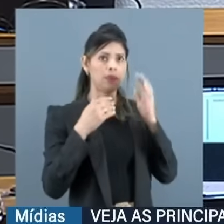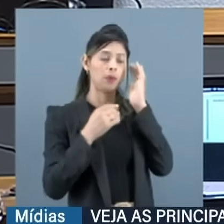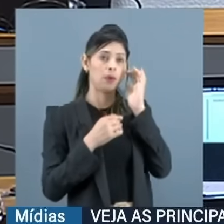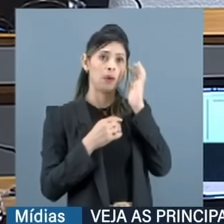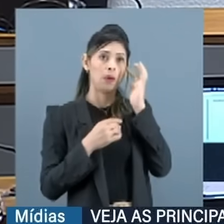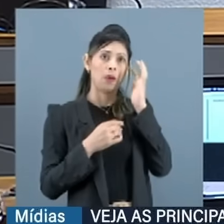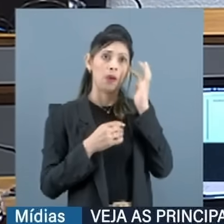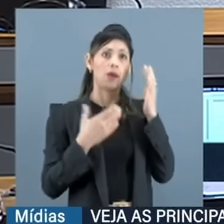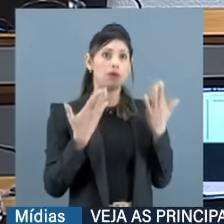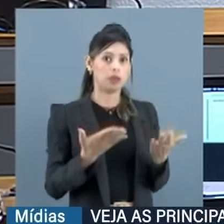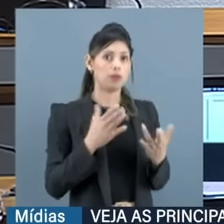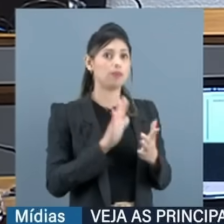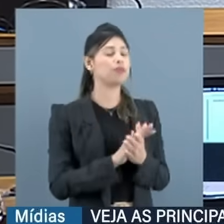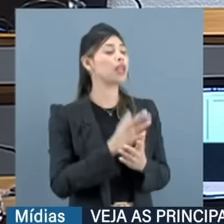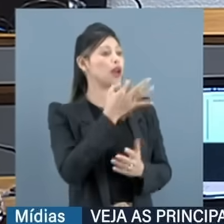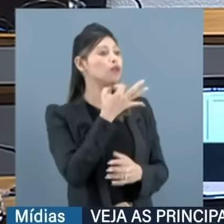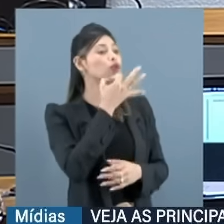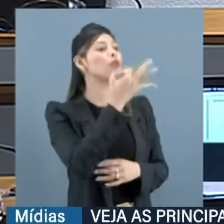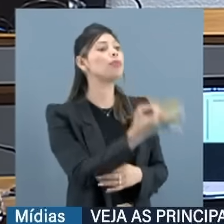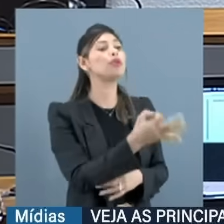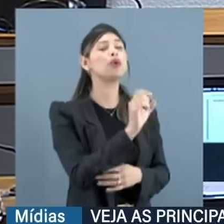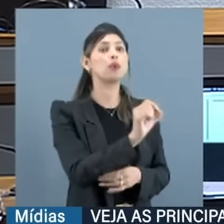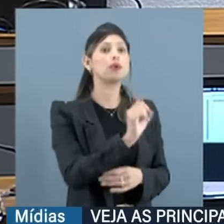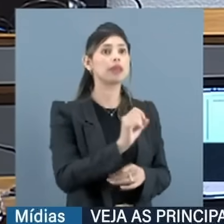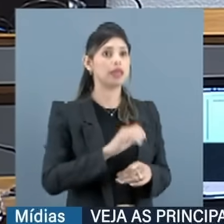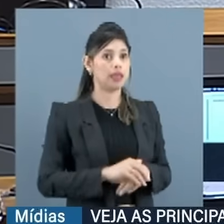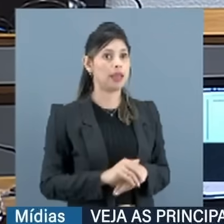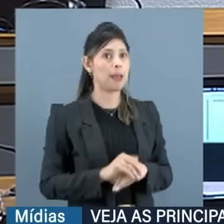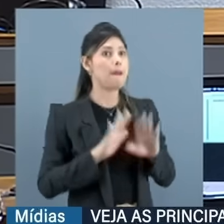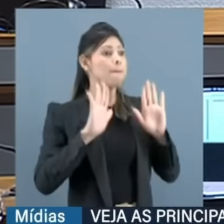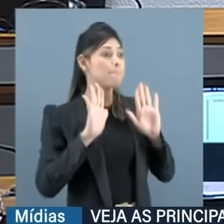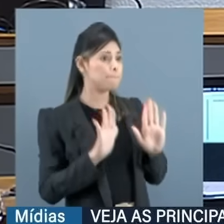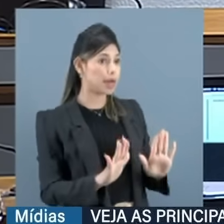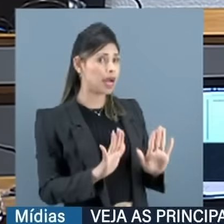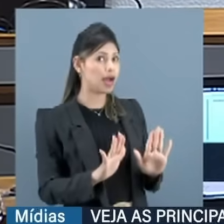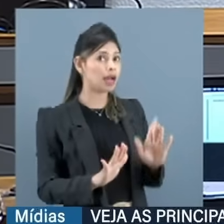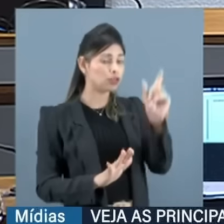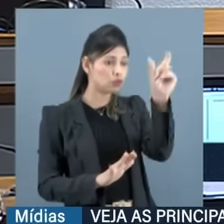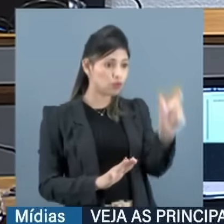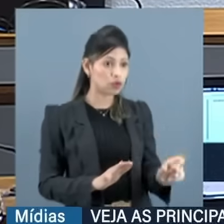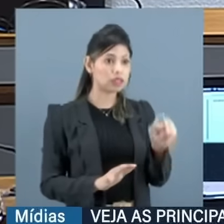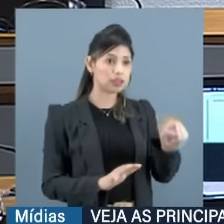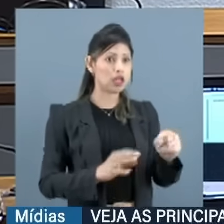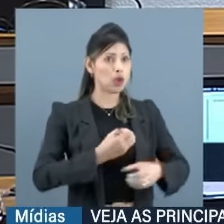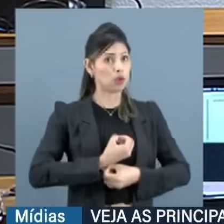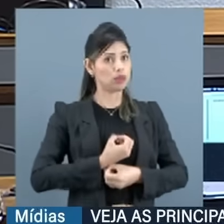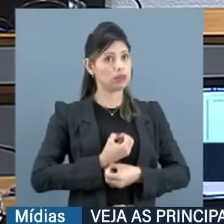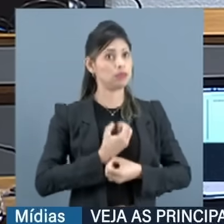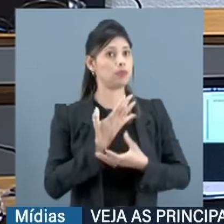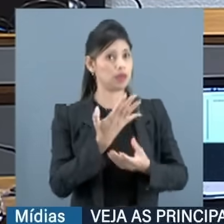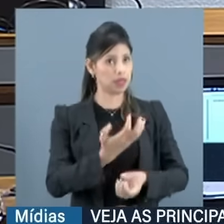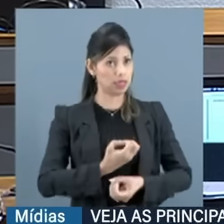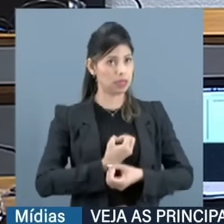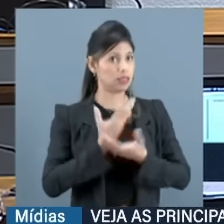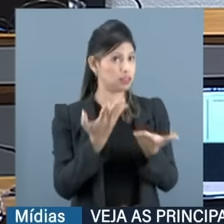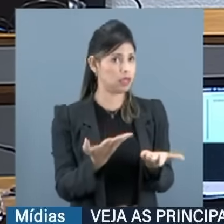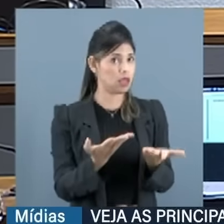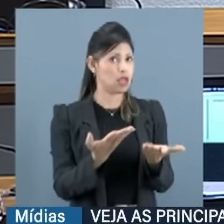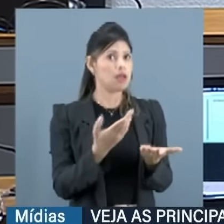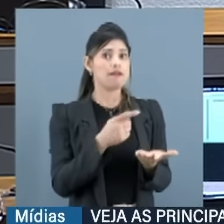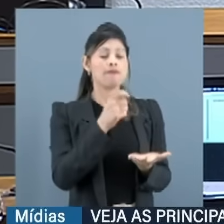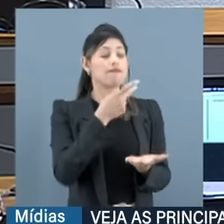a conduta da relatora. Sim. Entretanto, Vossa Excelência, de maneira expressa, diz que não